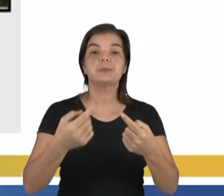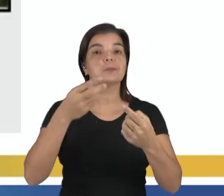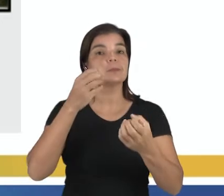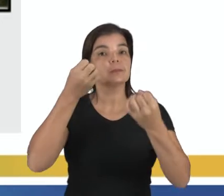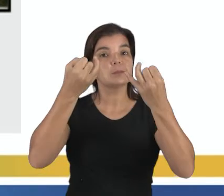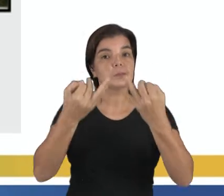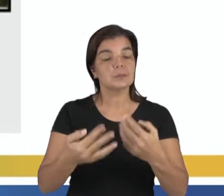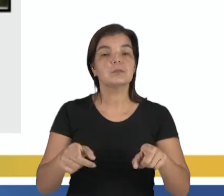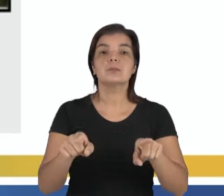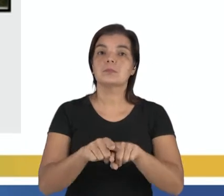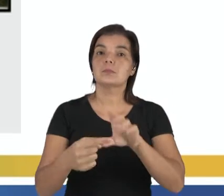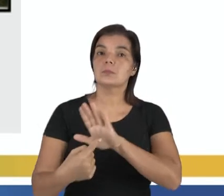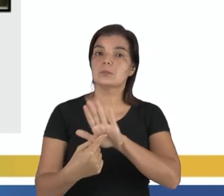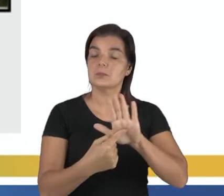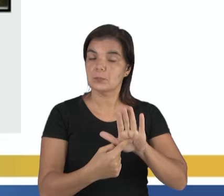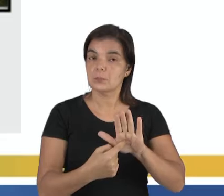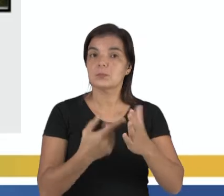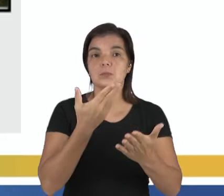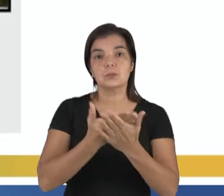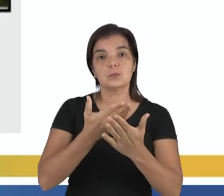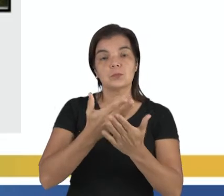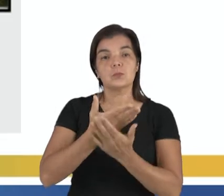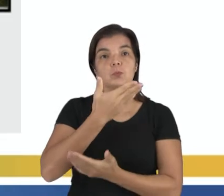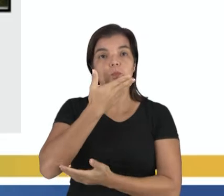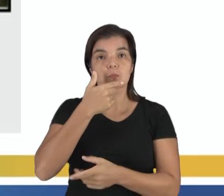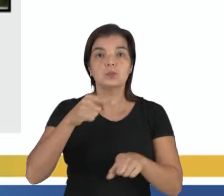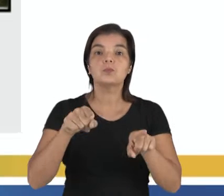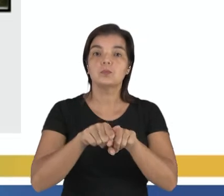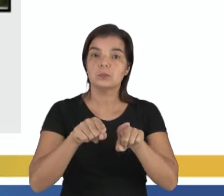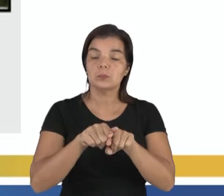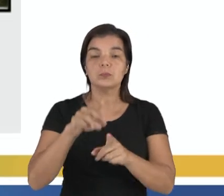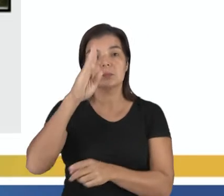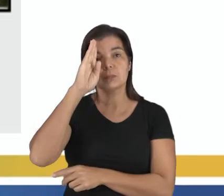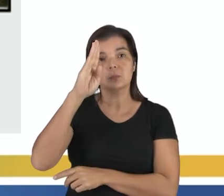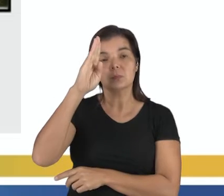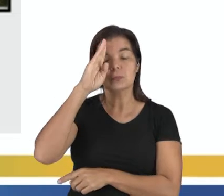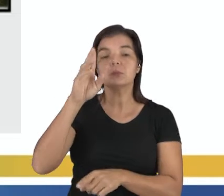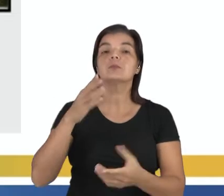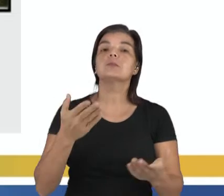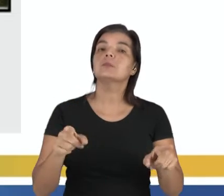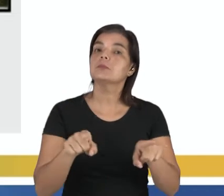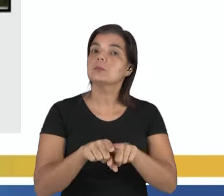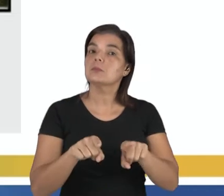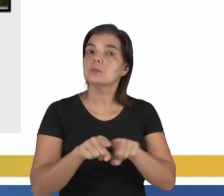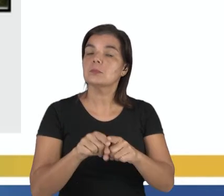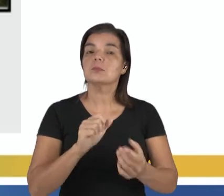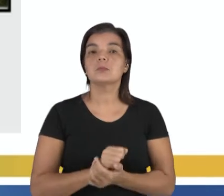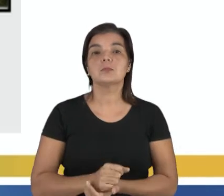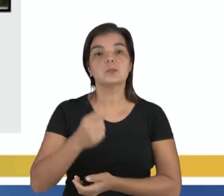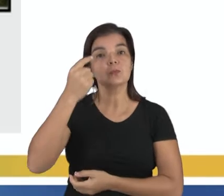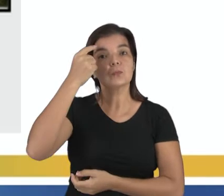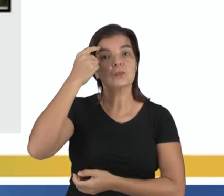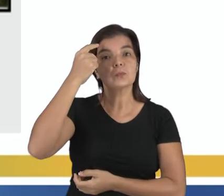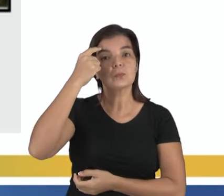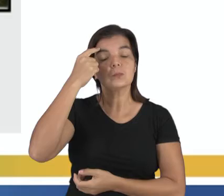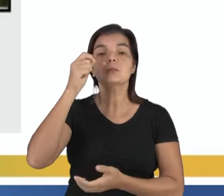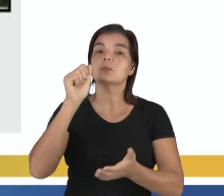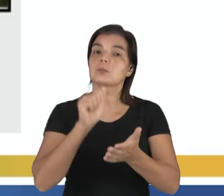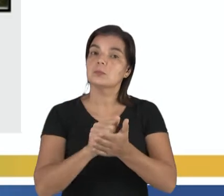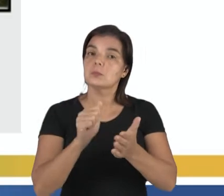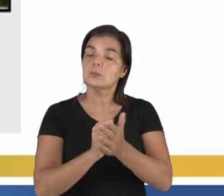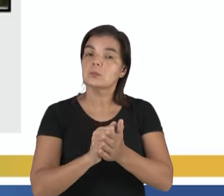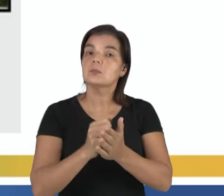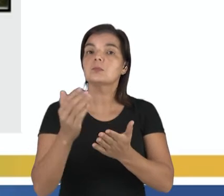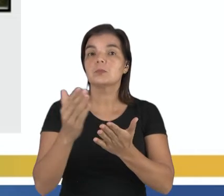sempre digo, eu deixo aí a dica para vocês estudarem melhor sobre eles e, principalmente também, sobre os seus pensamentos e suas obras, né?